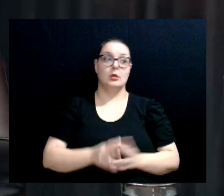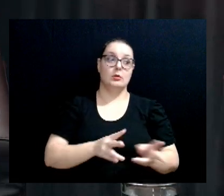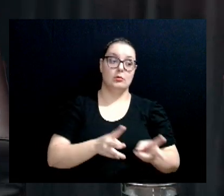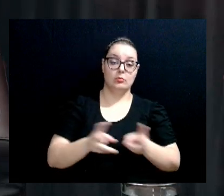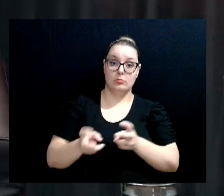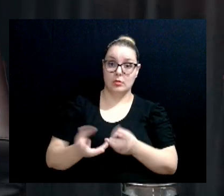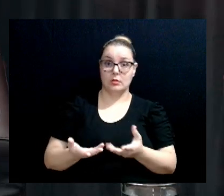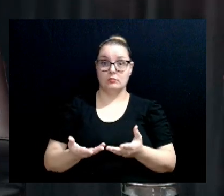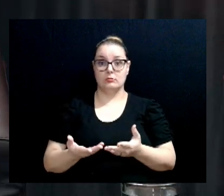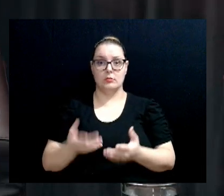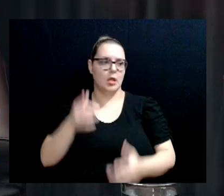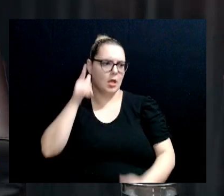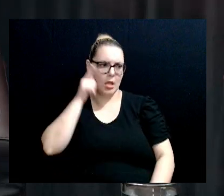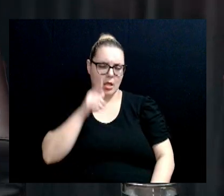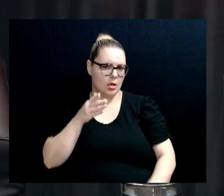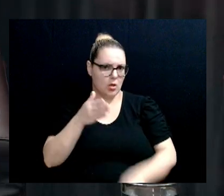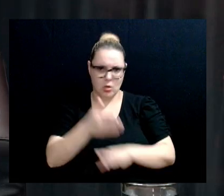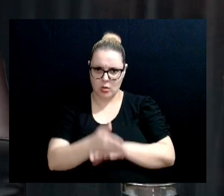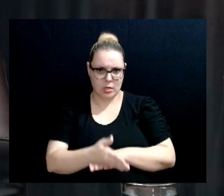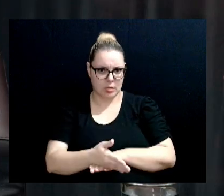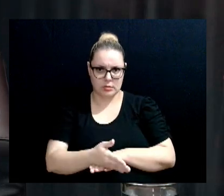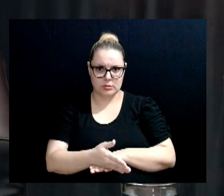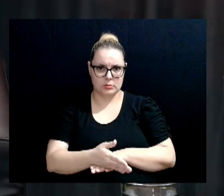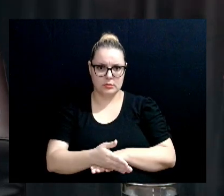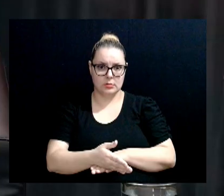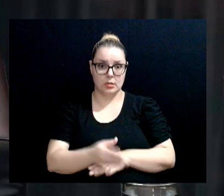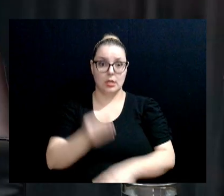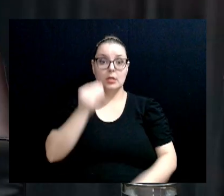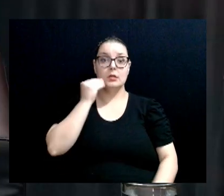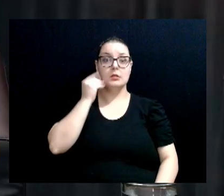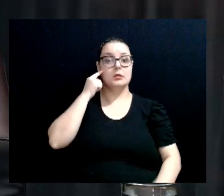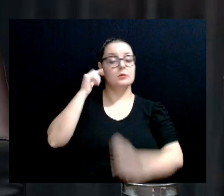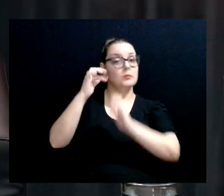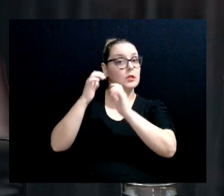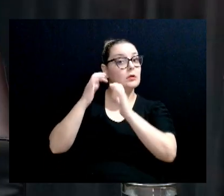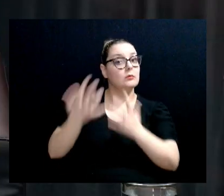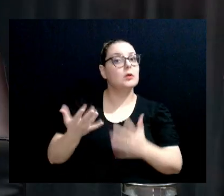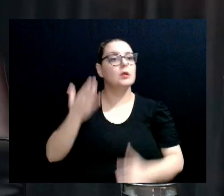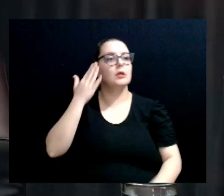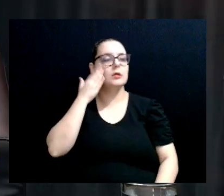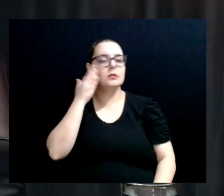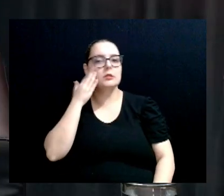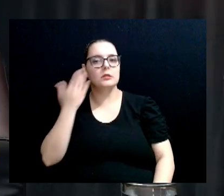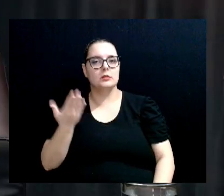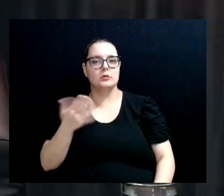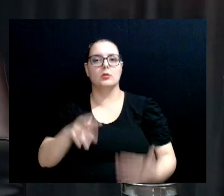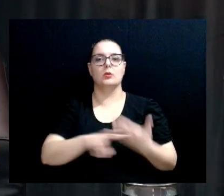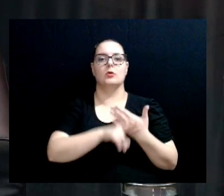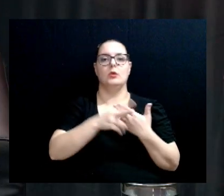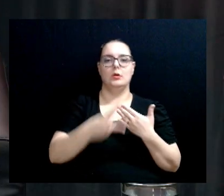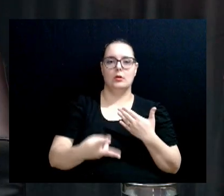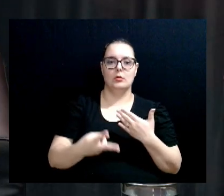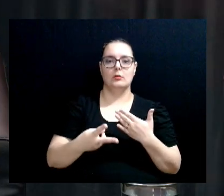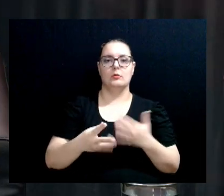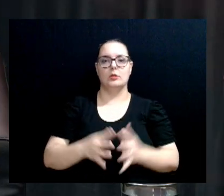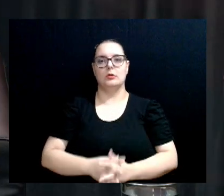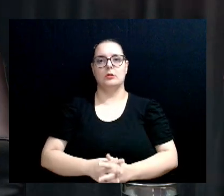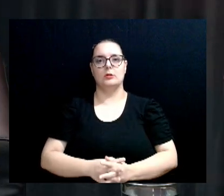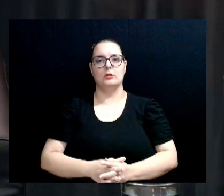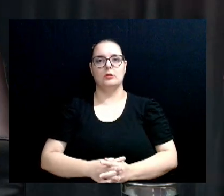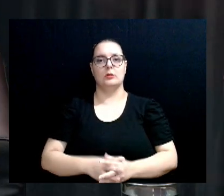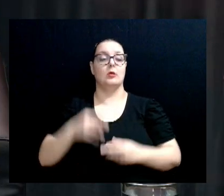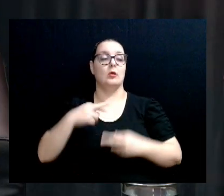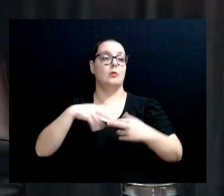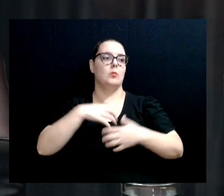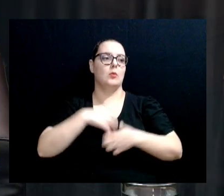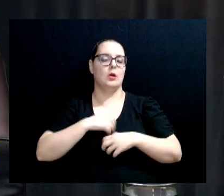ter um acesso, né, tentar refletir e entender o impacto de tudo isso na sua questão emocional, tentar